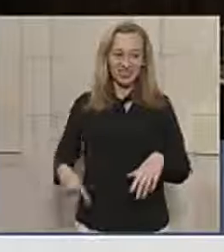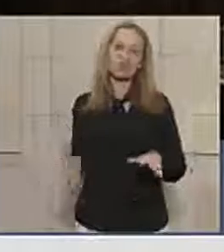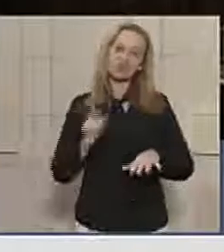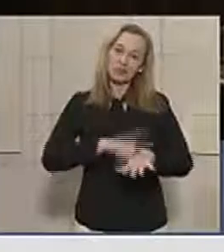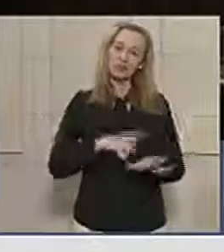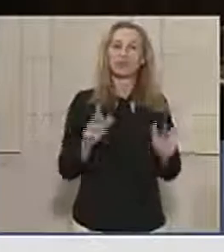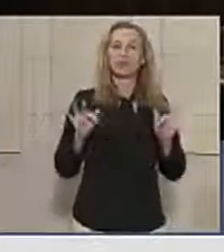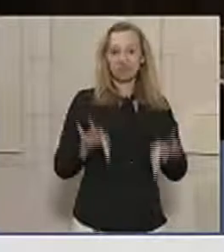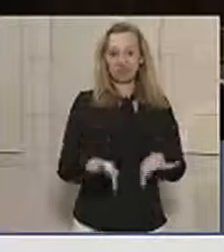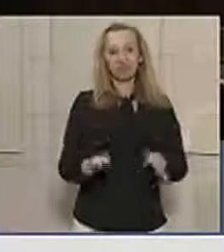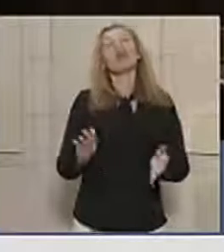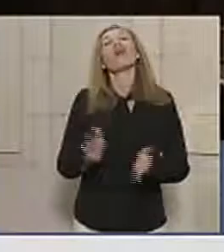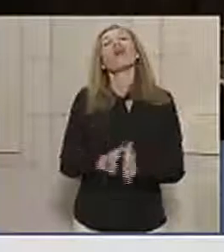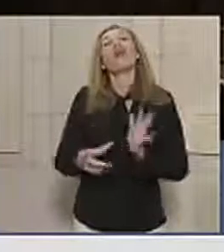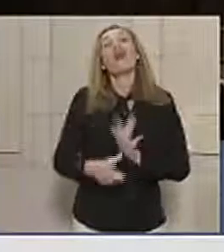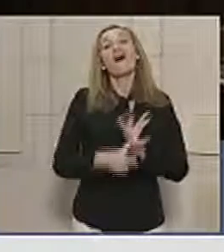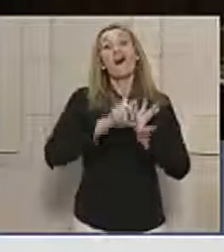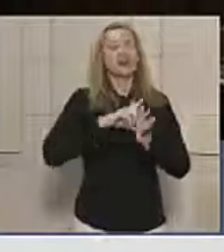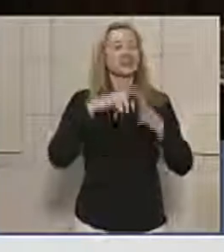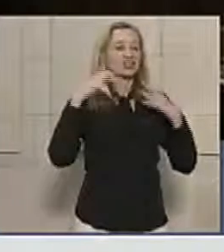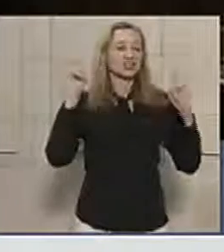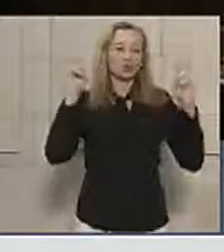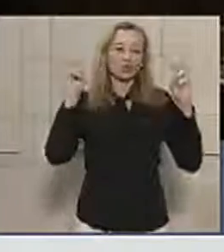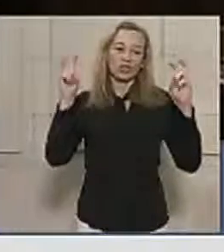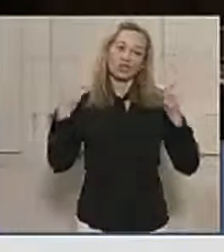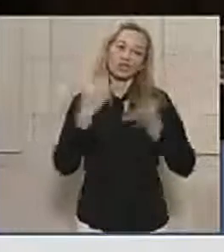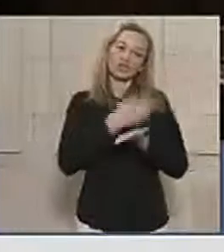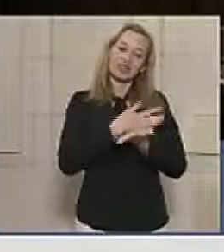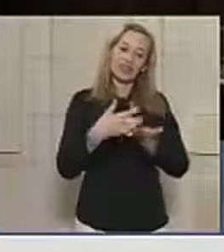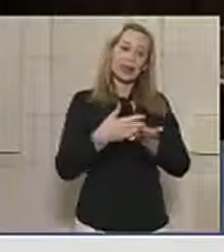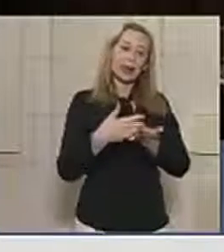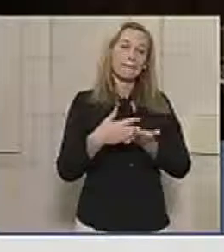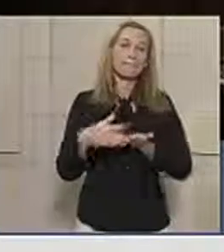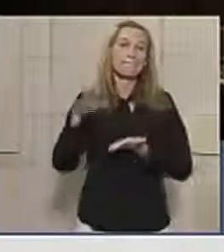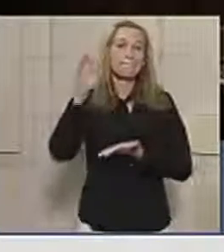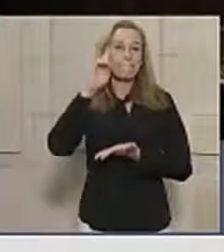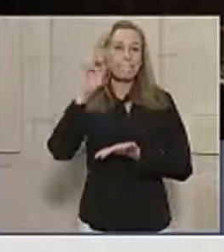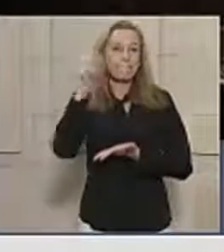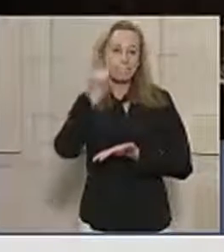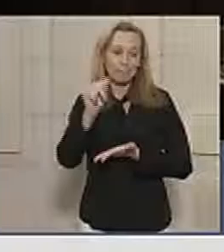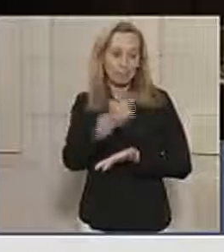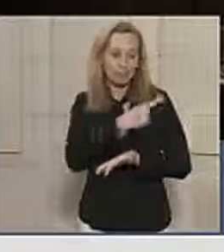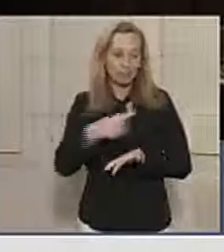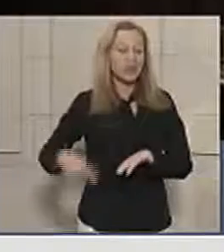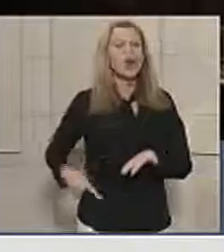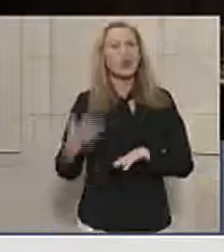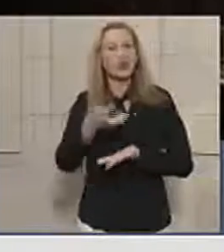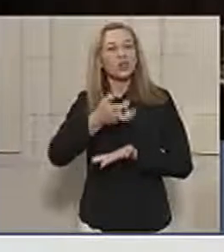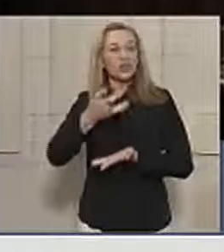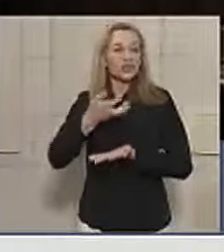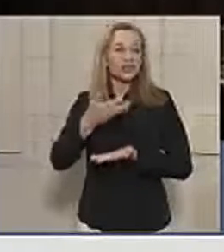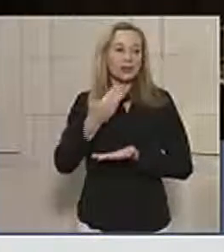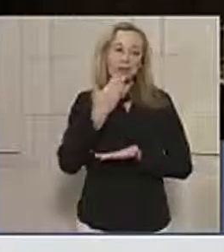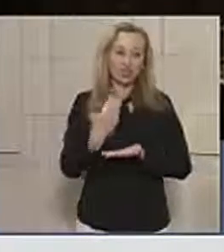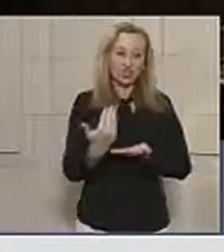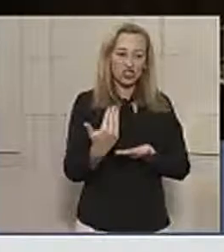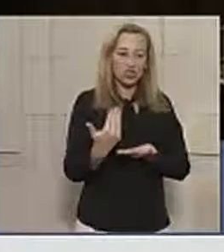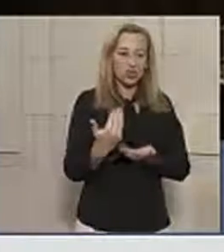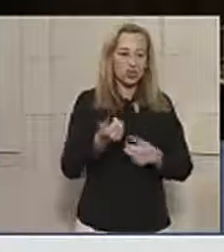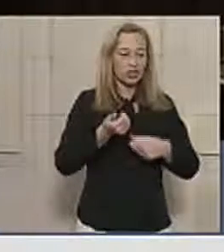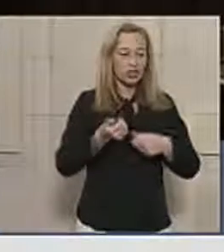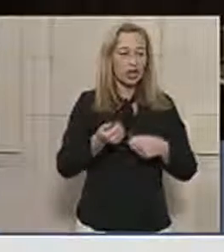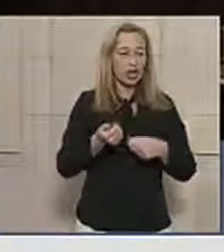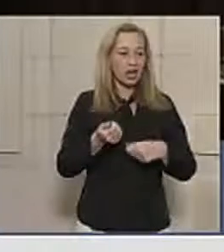expediente final. E antes de introduzir o tema, senhora presidenta, eu queria solicitar à direção da casa que